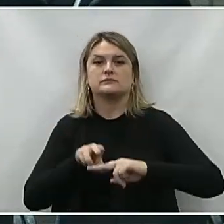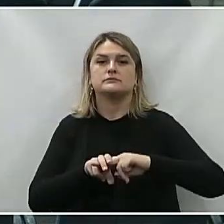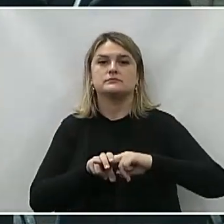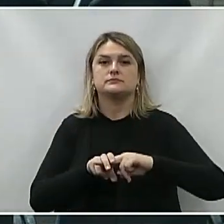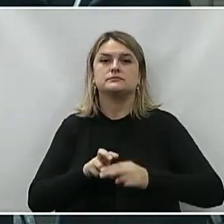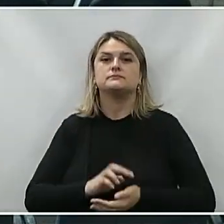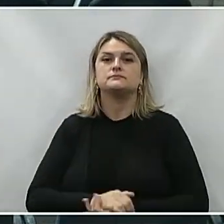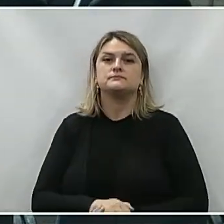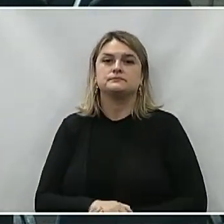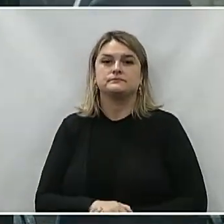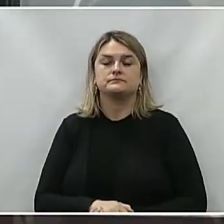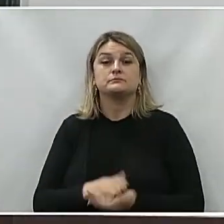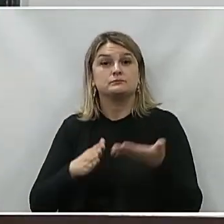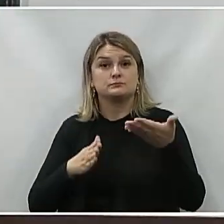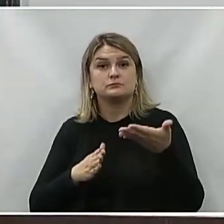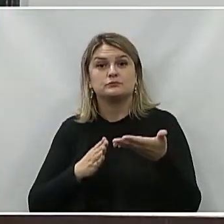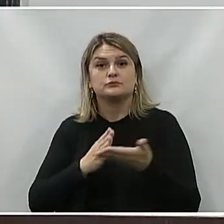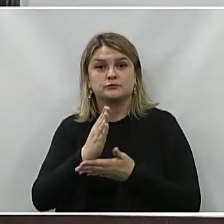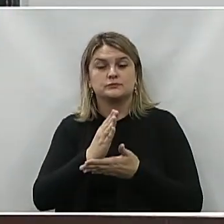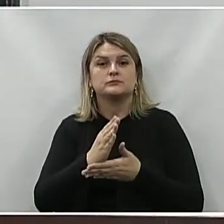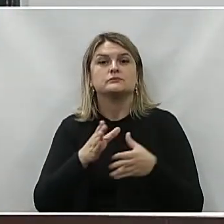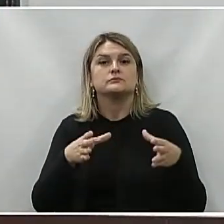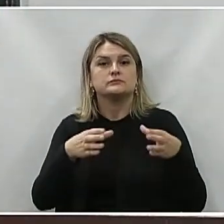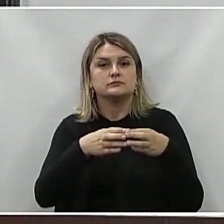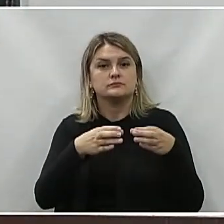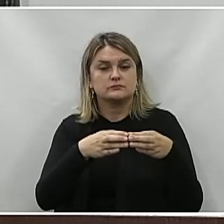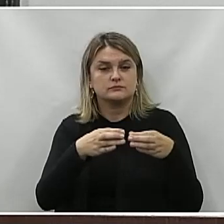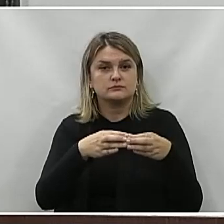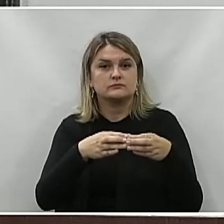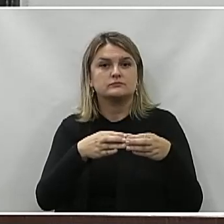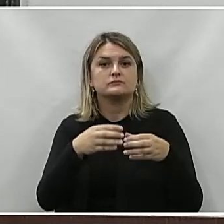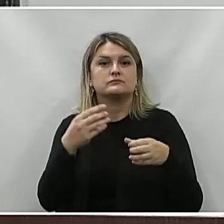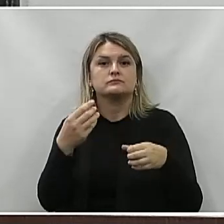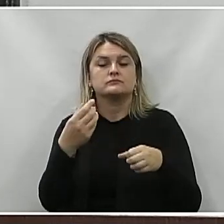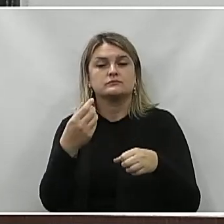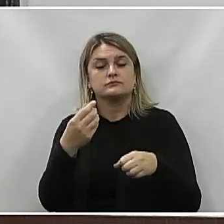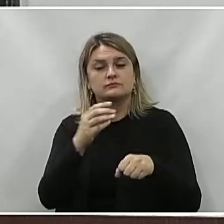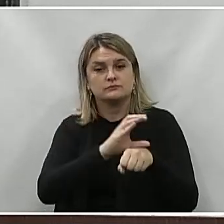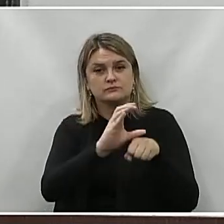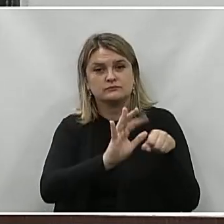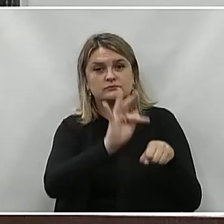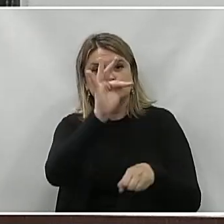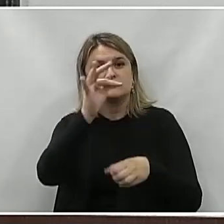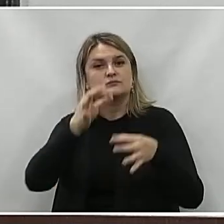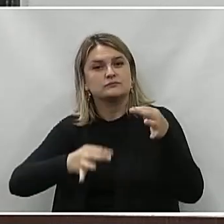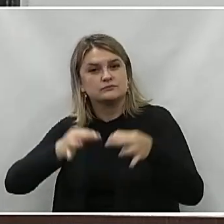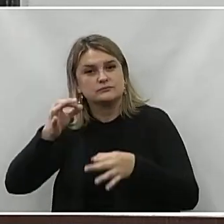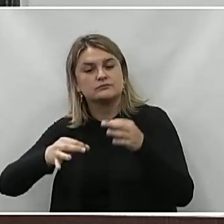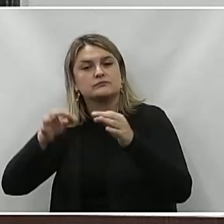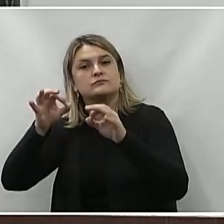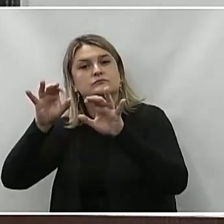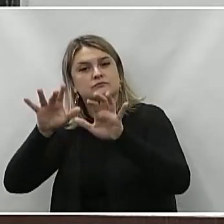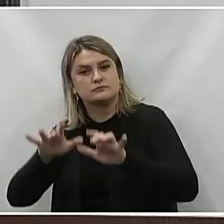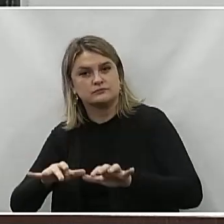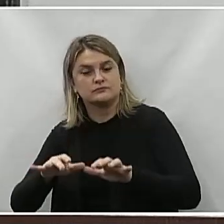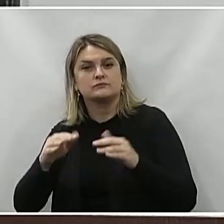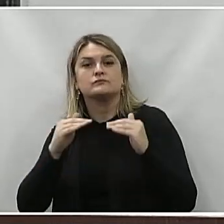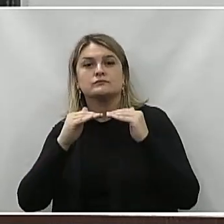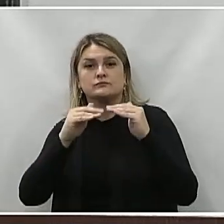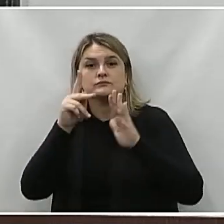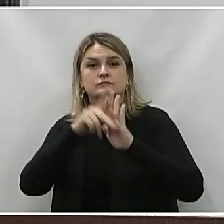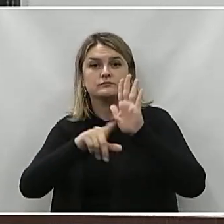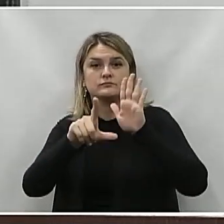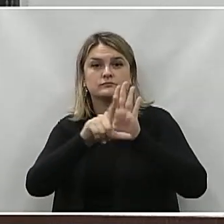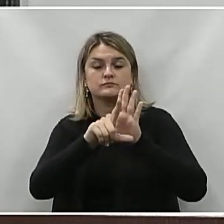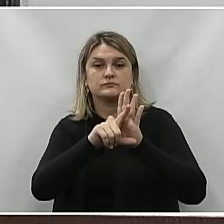Permaneçam como estão Aprovado O parecer fundamentado Da comissão De constituição Justiça E redação final Favorável Ao